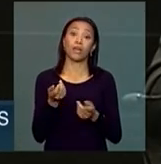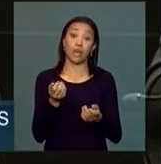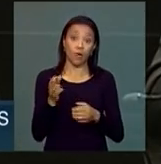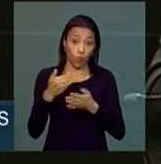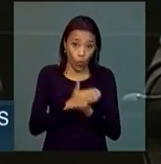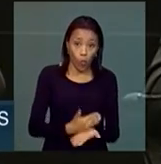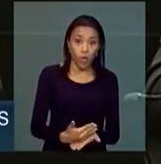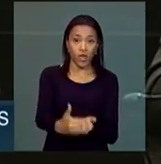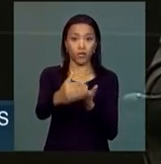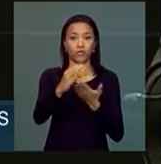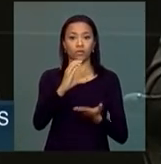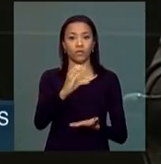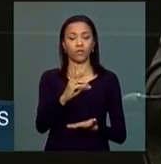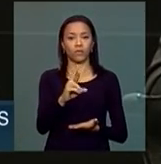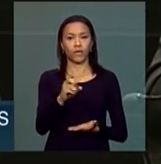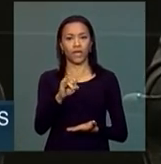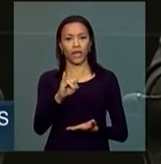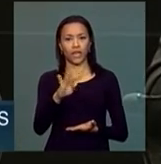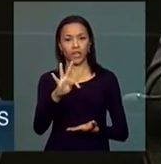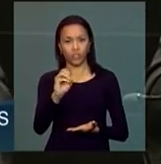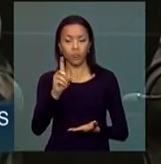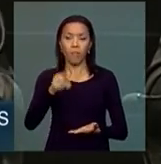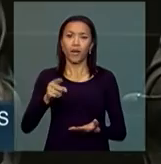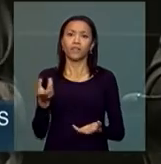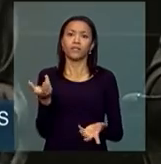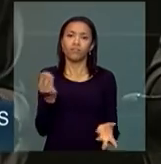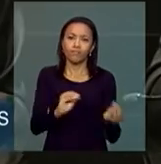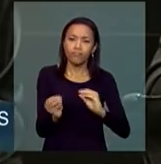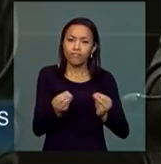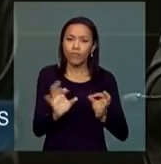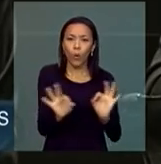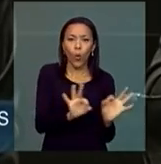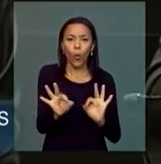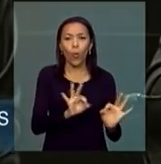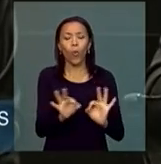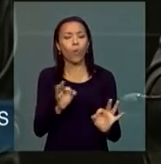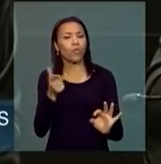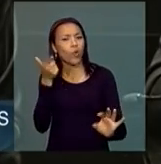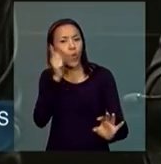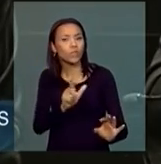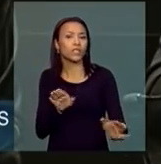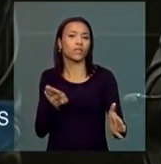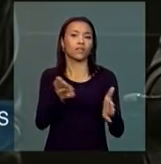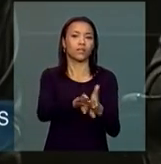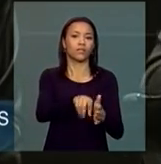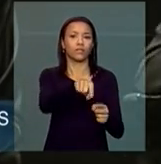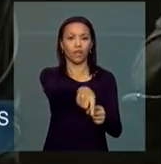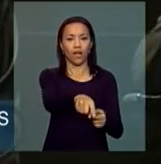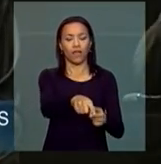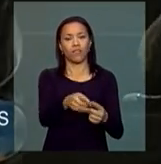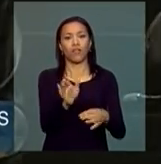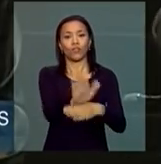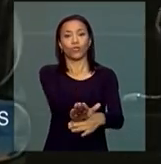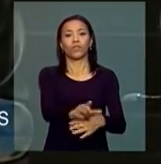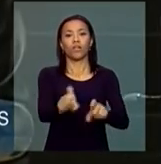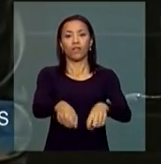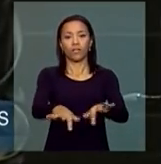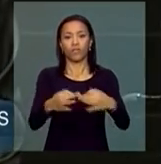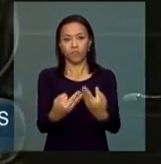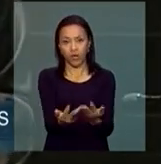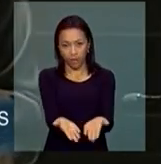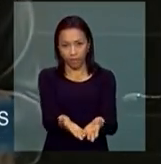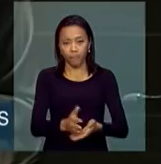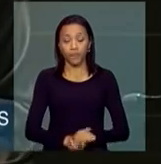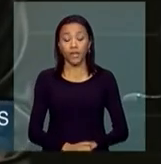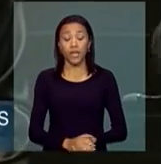crédito, mas também na formulação da forma como esse crédito tem que chegar e deve chegar à agricultura familiar. Nós